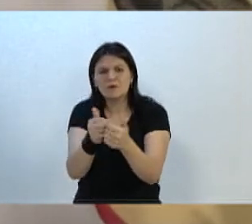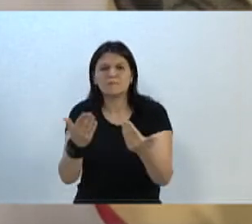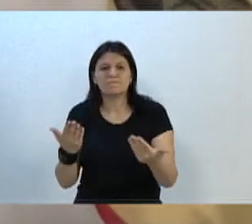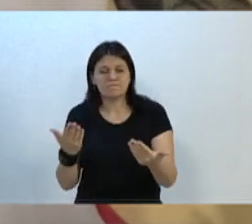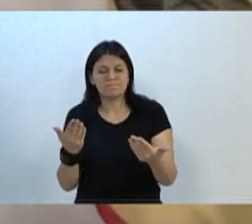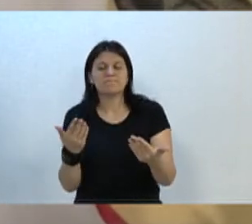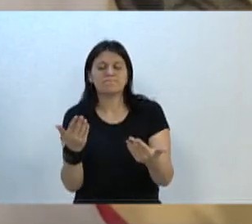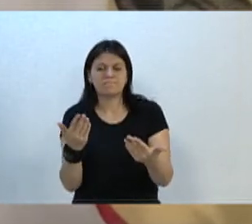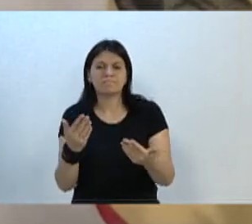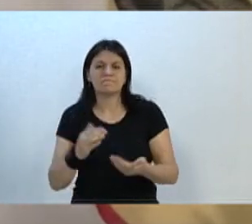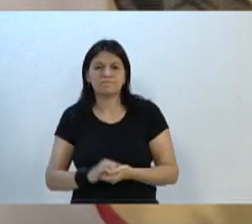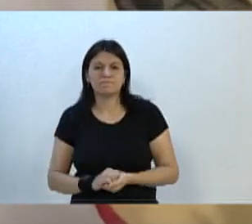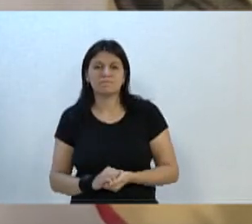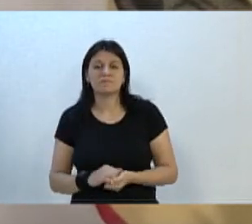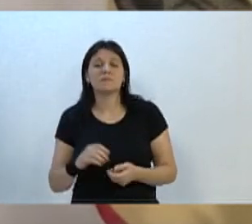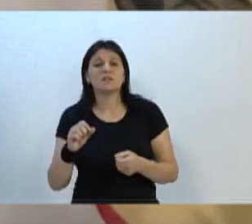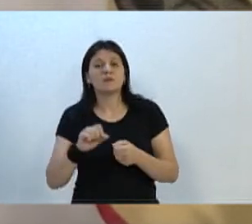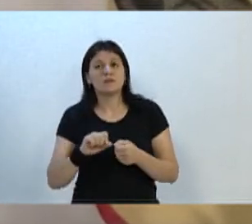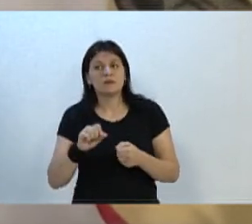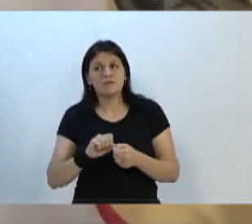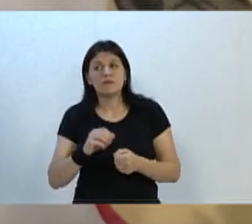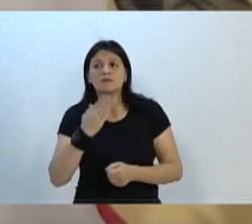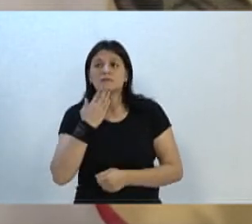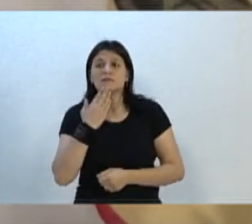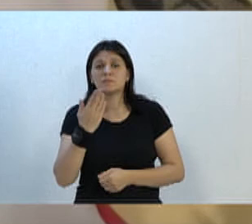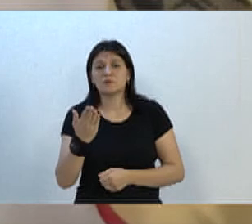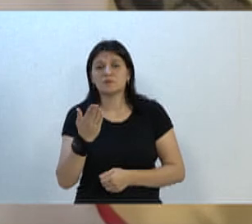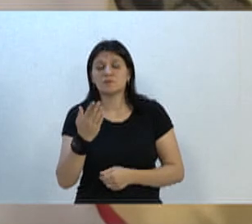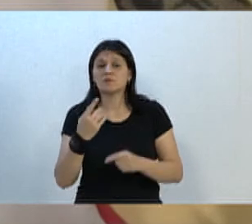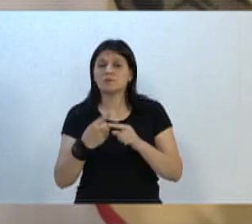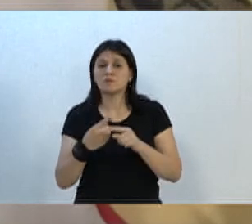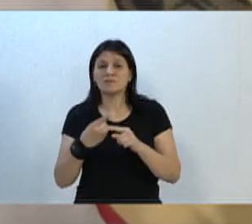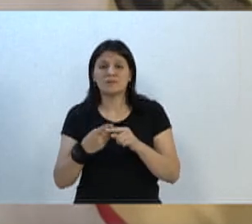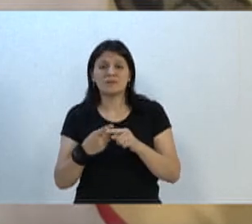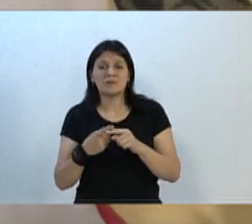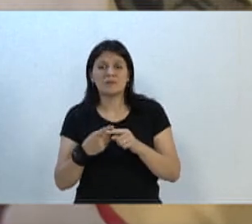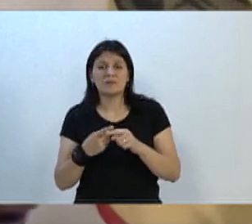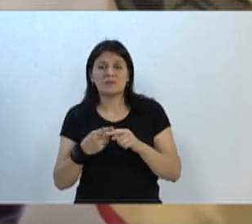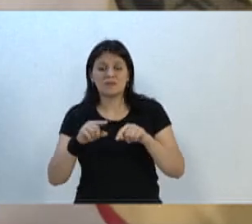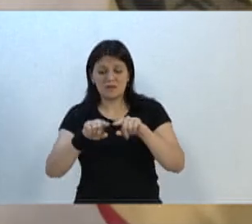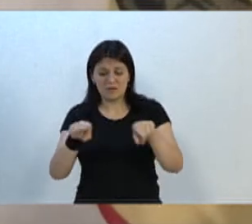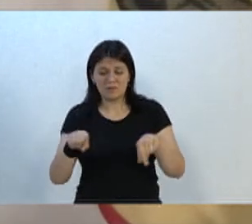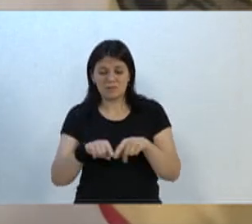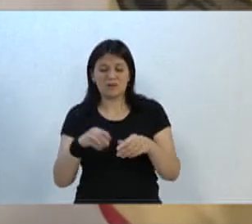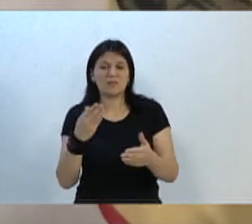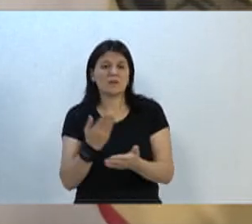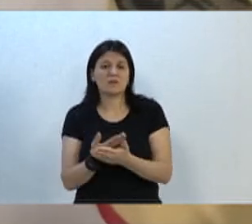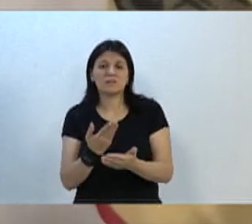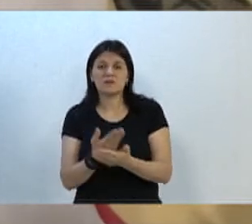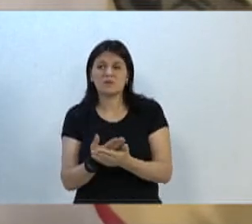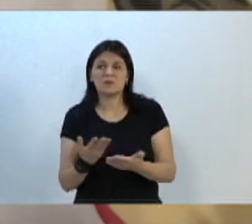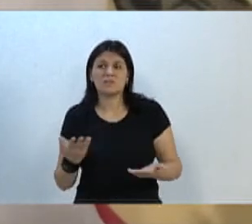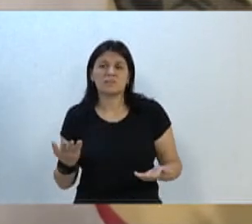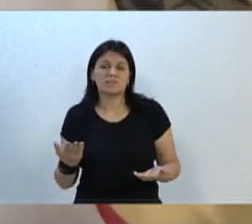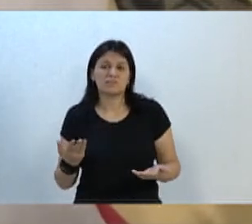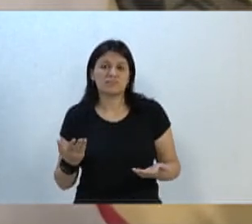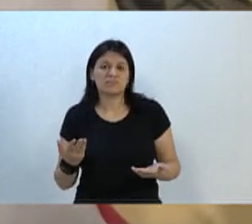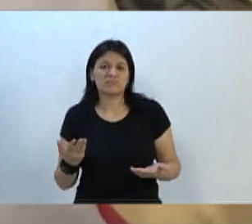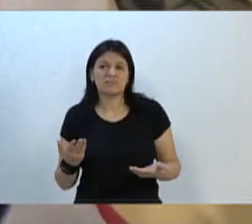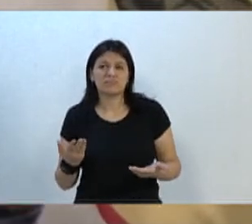as pessoas acompanhe e eu faço esse esse pedido porque simplesmente em sala de aula podem fazer isso que